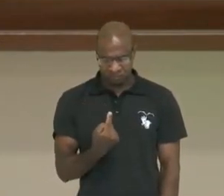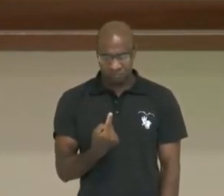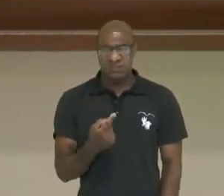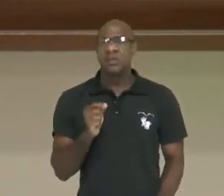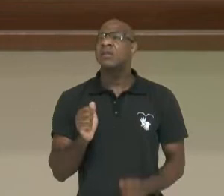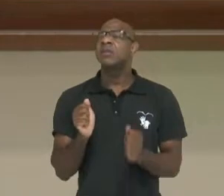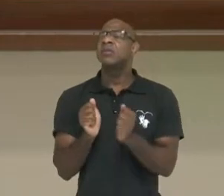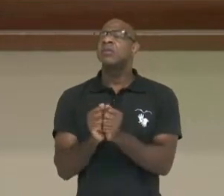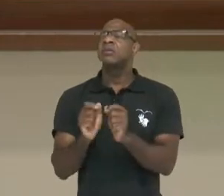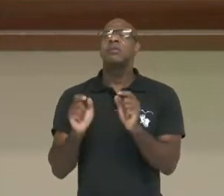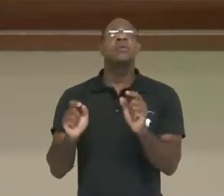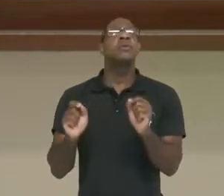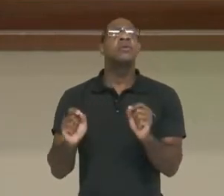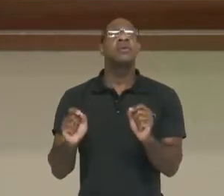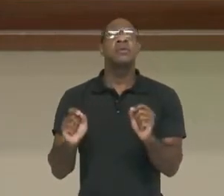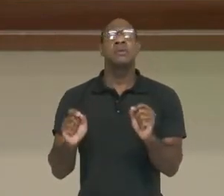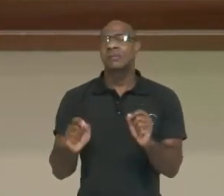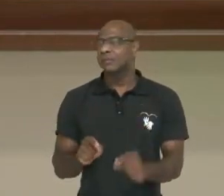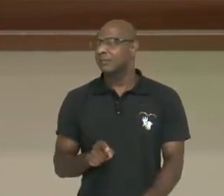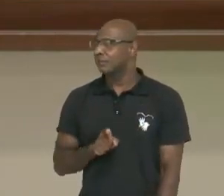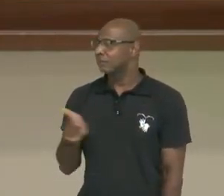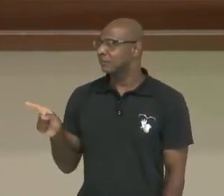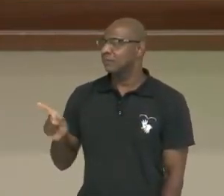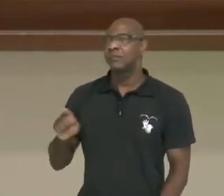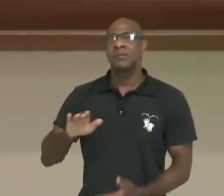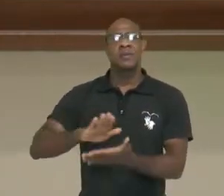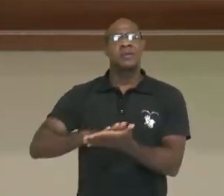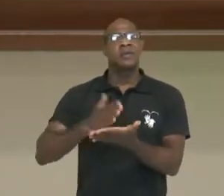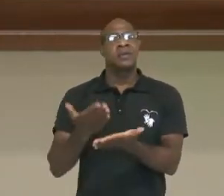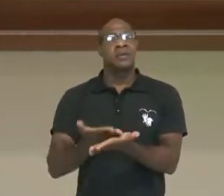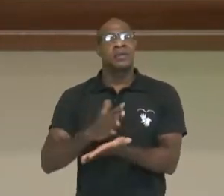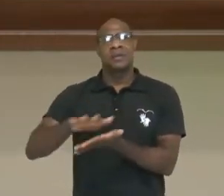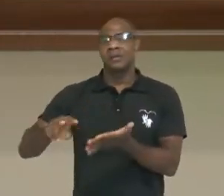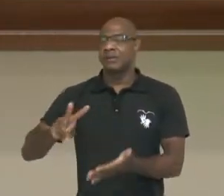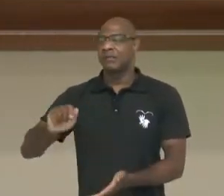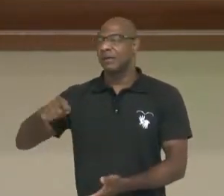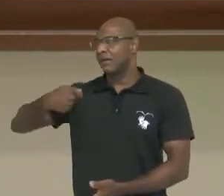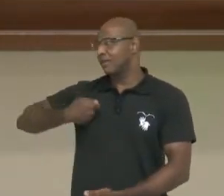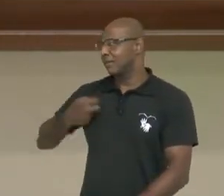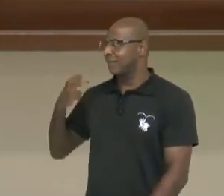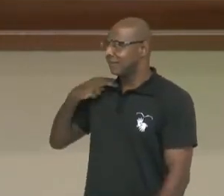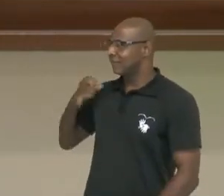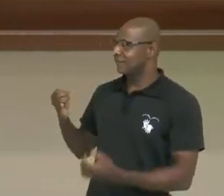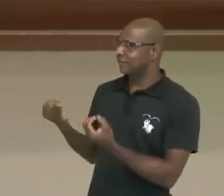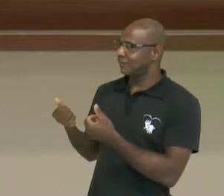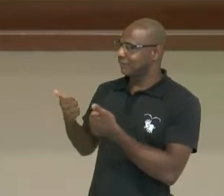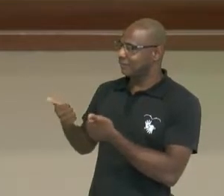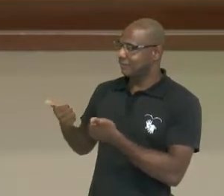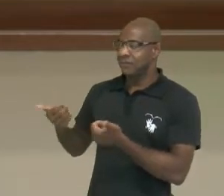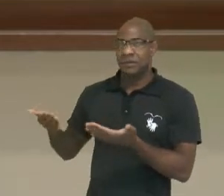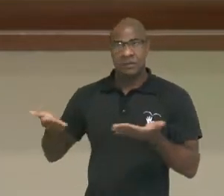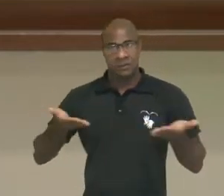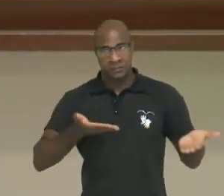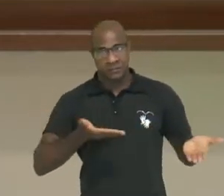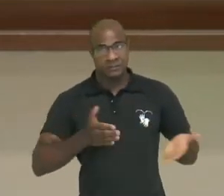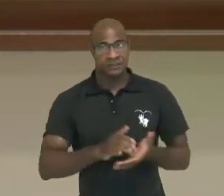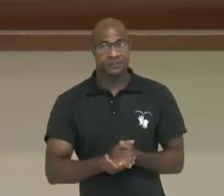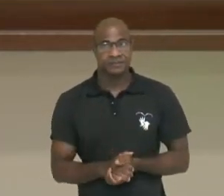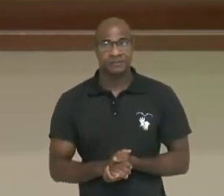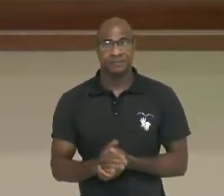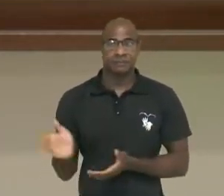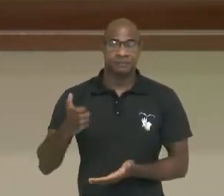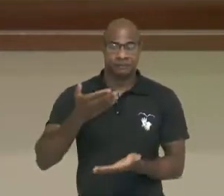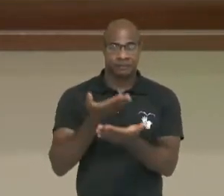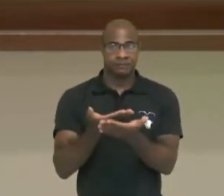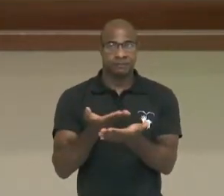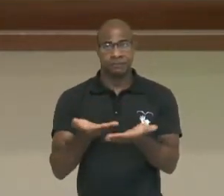aqui, moçada? Belezinha? É o Val. Como é que tá, meu caro? Tranquilo? Bora lá com essa piazada hoje aí? Vamos lá